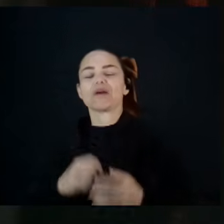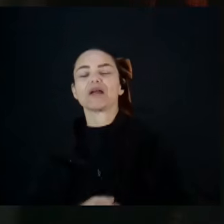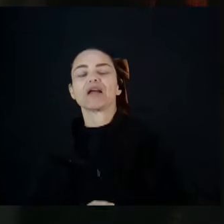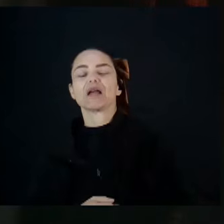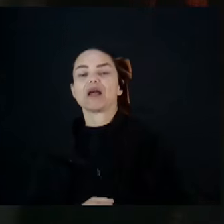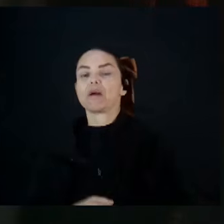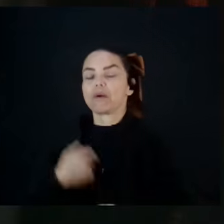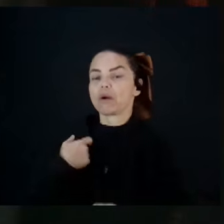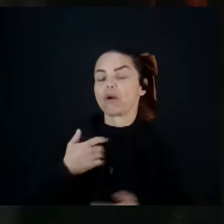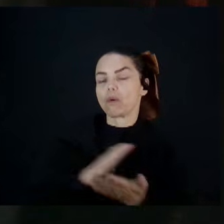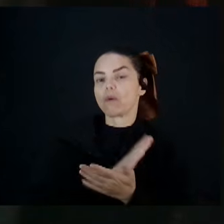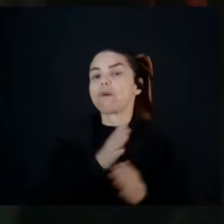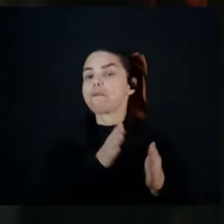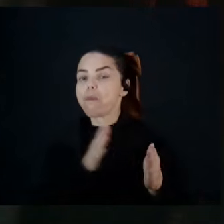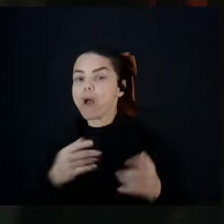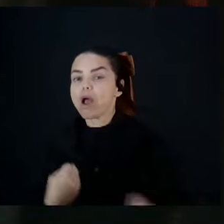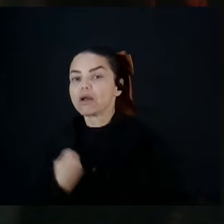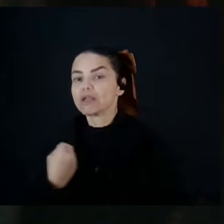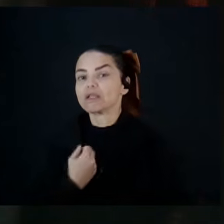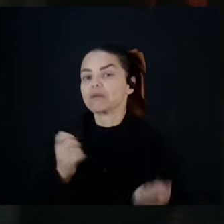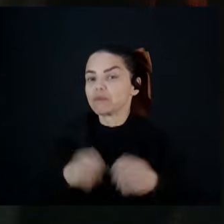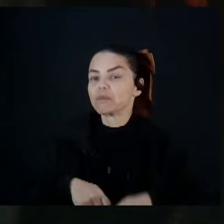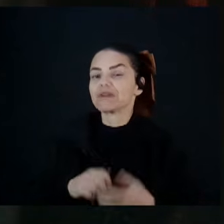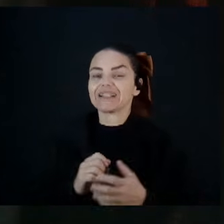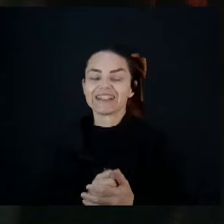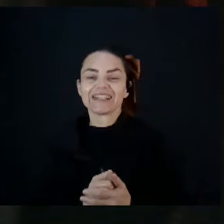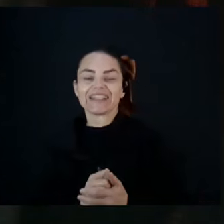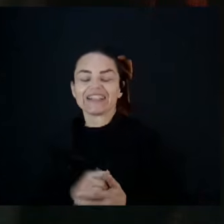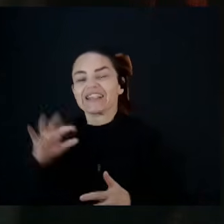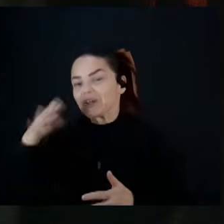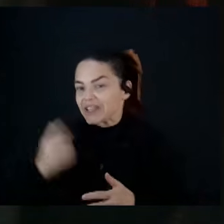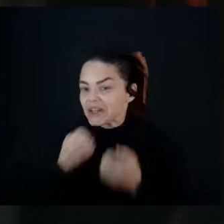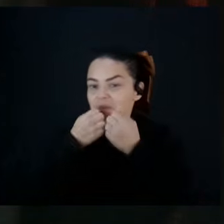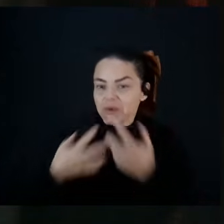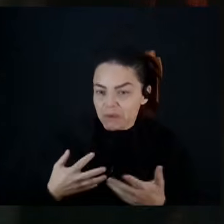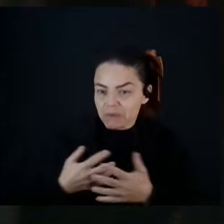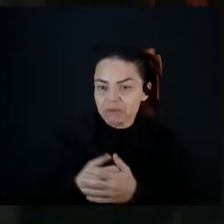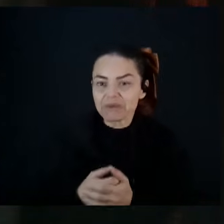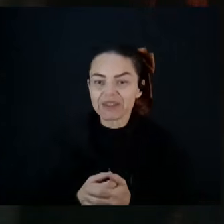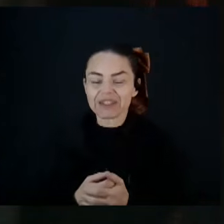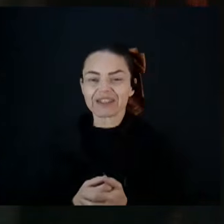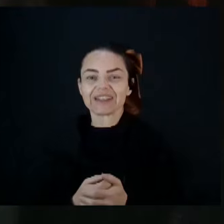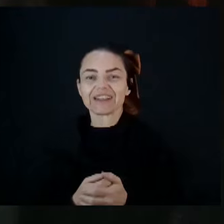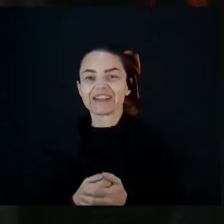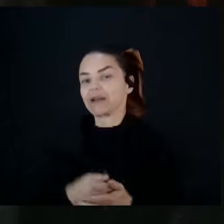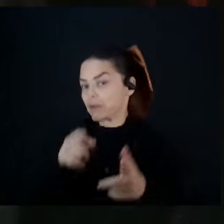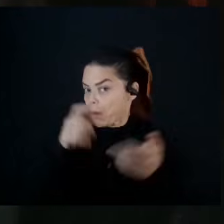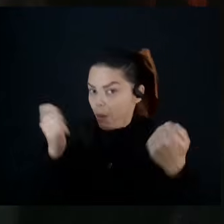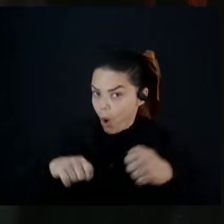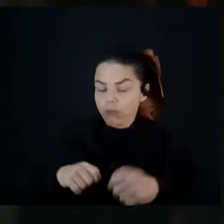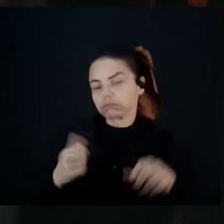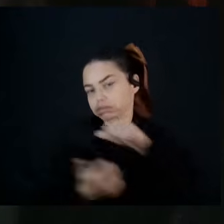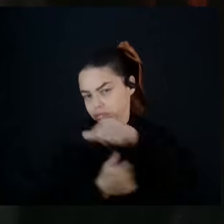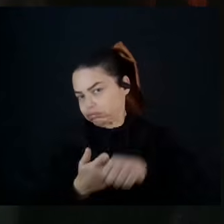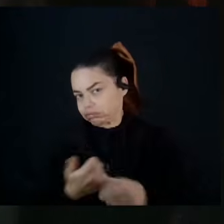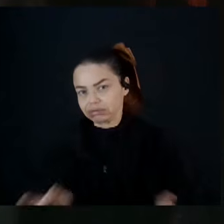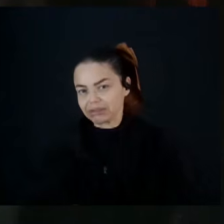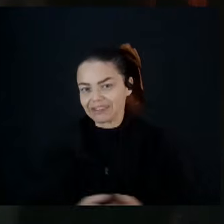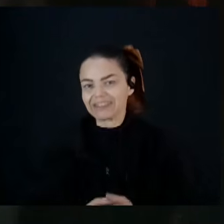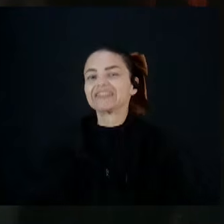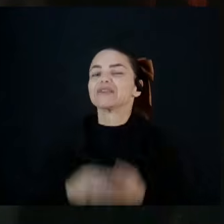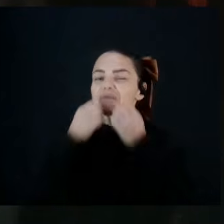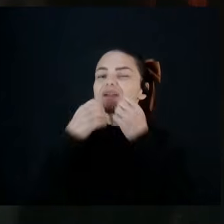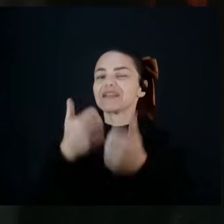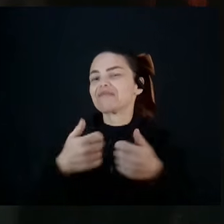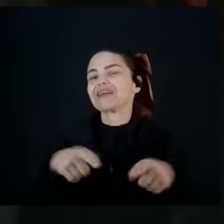momento da vida isso pode acontecer, e se acontecer tá tudo bem, né? E tá tudo bem e você pode reverter a situação, e tá tudo bem também,